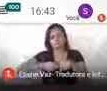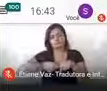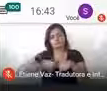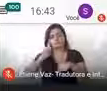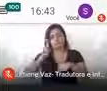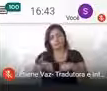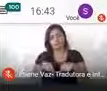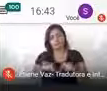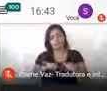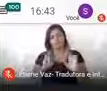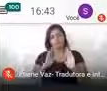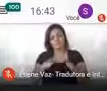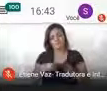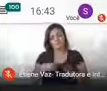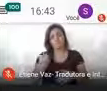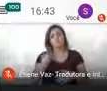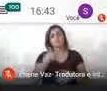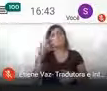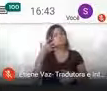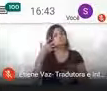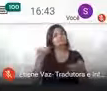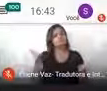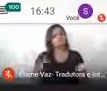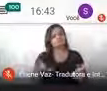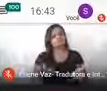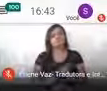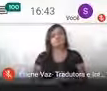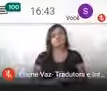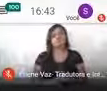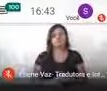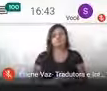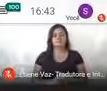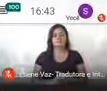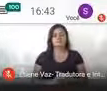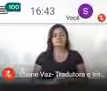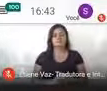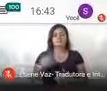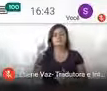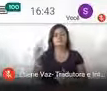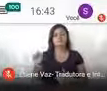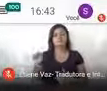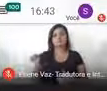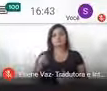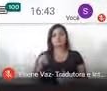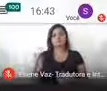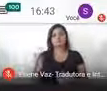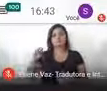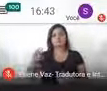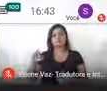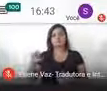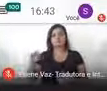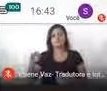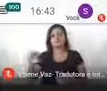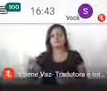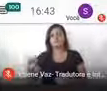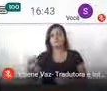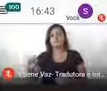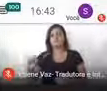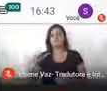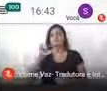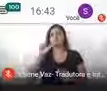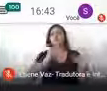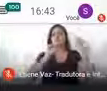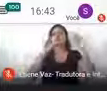fala neste dia de hoje. O projeto do professor Marcelo vai muito de encontro a essa necessidade que nós